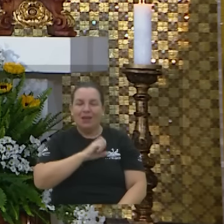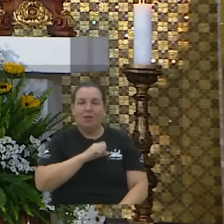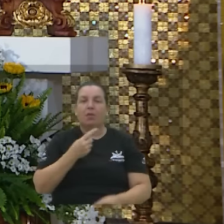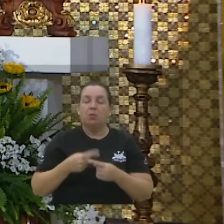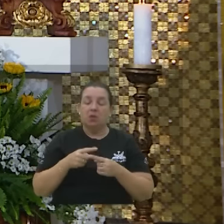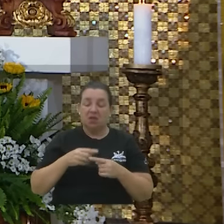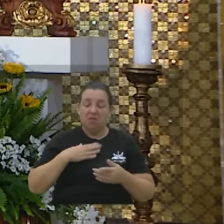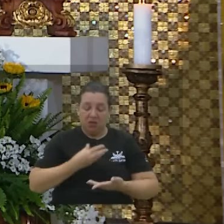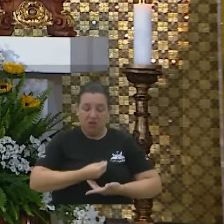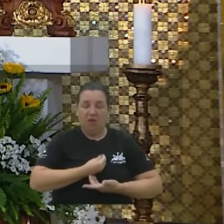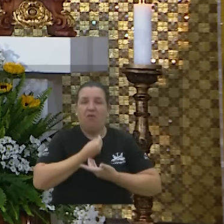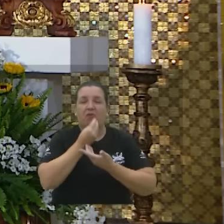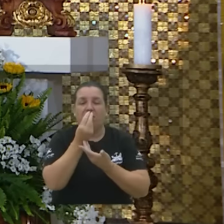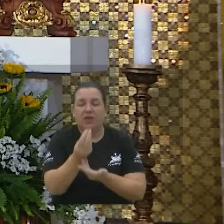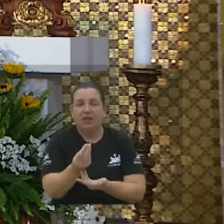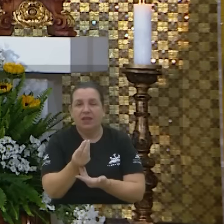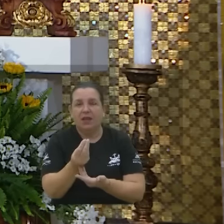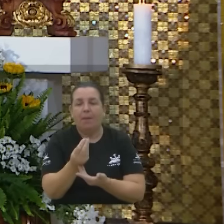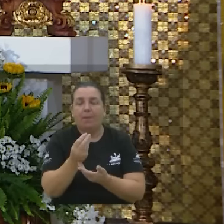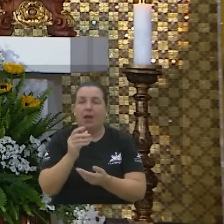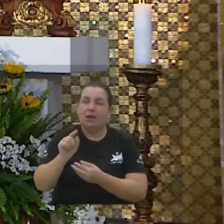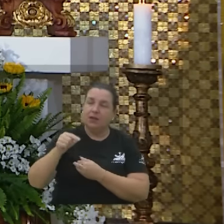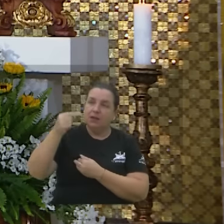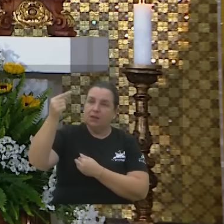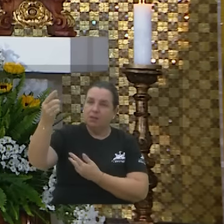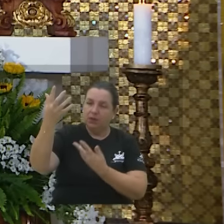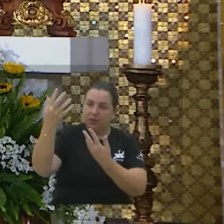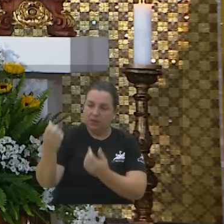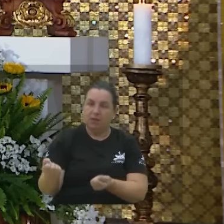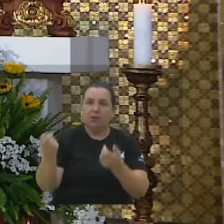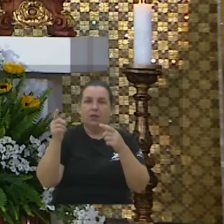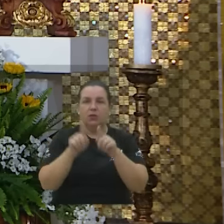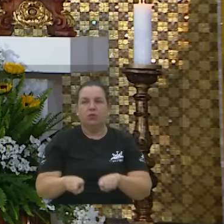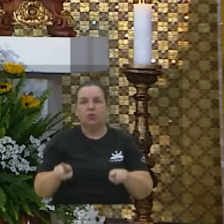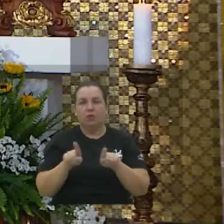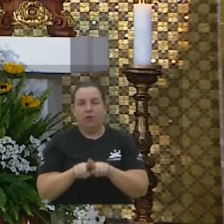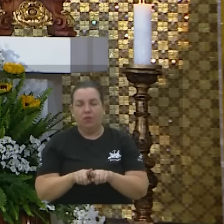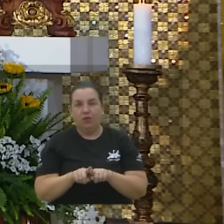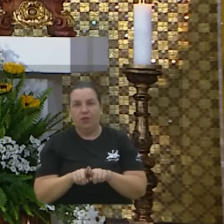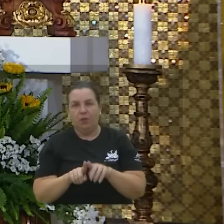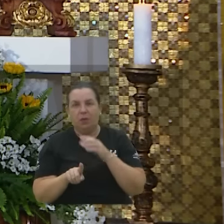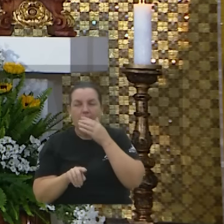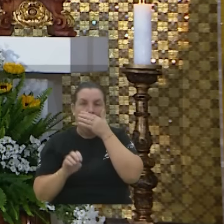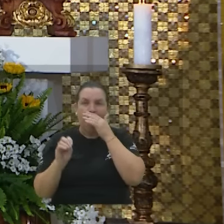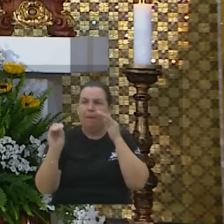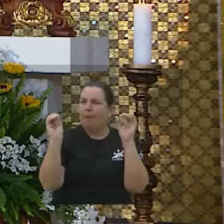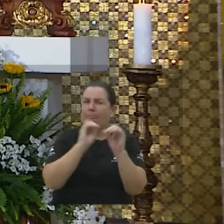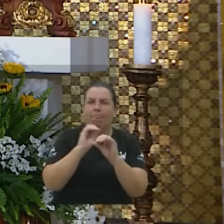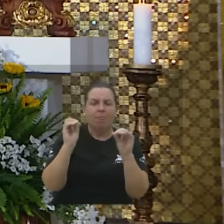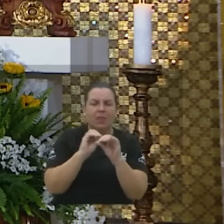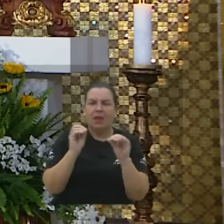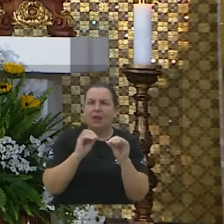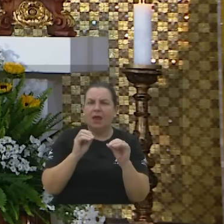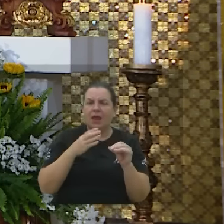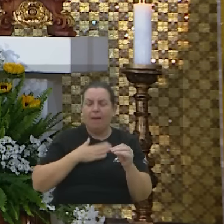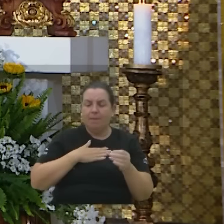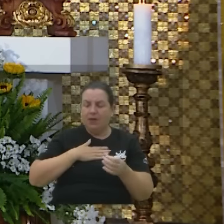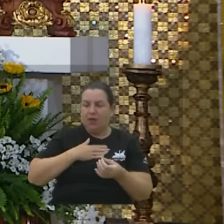minha vida para depois recebê-la novamente. Ninguém tira a minha